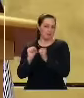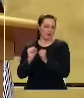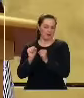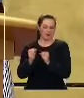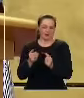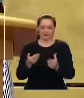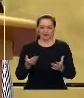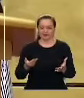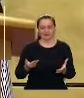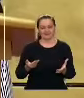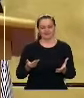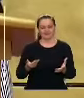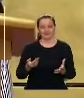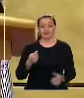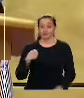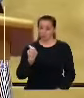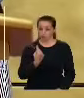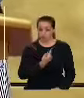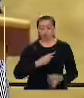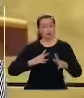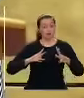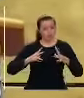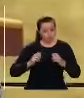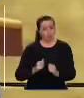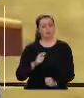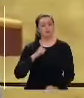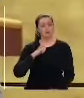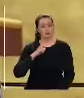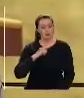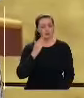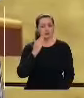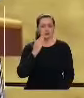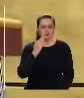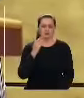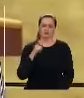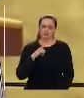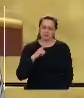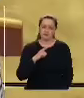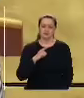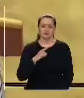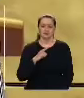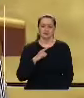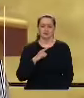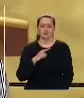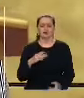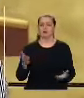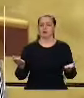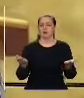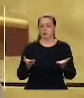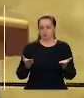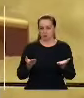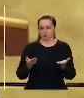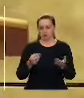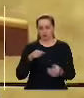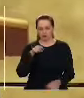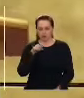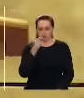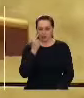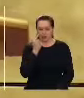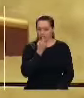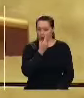Todos nós temos defeitos. Agora, quando você tem bons